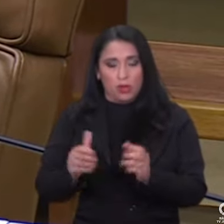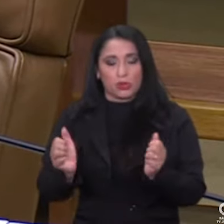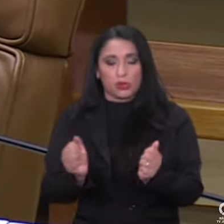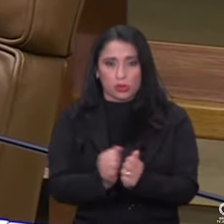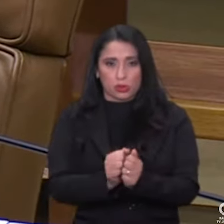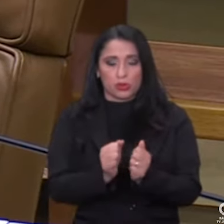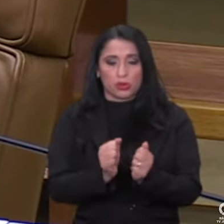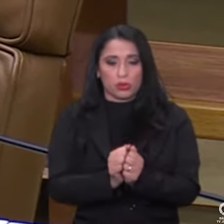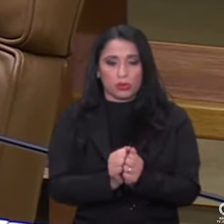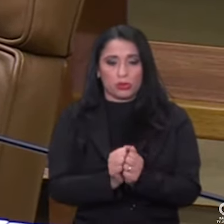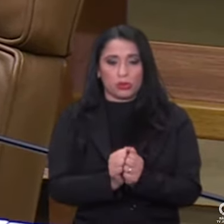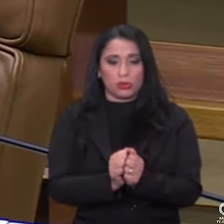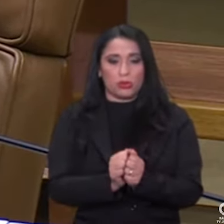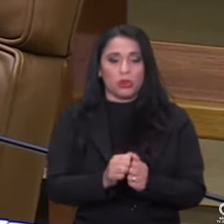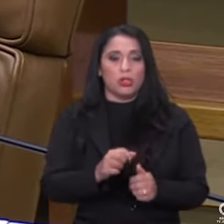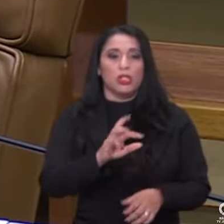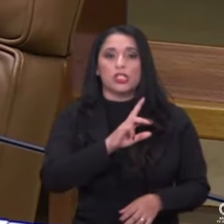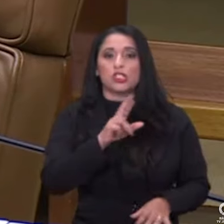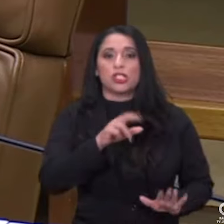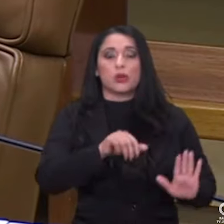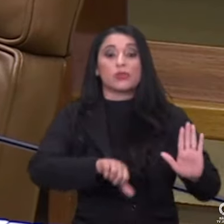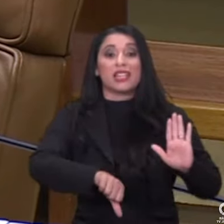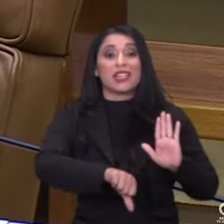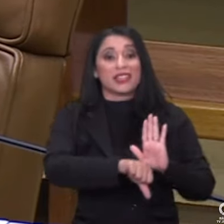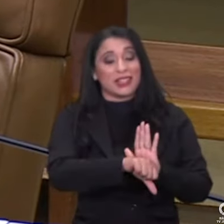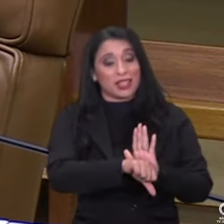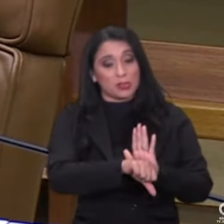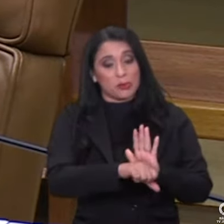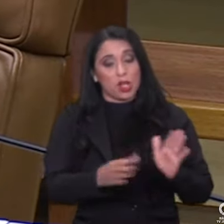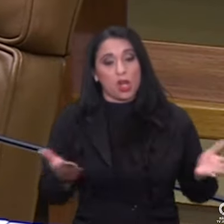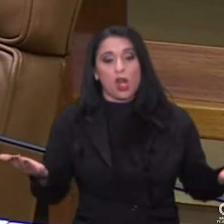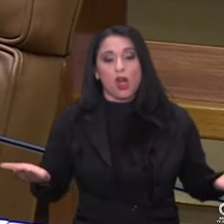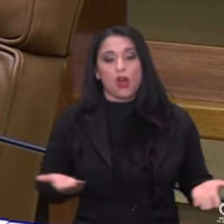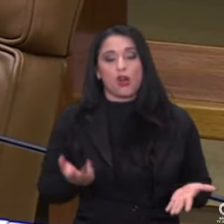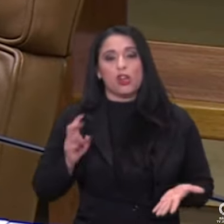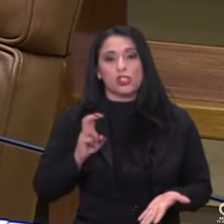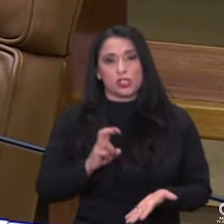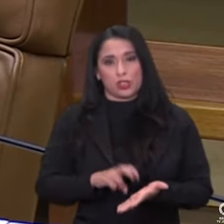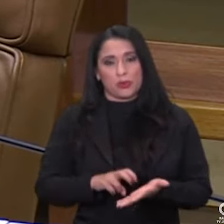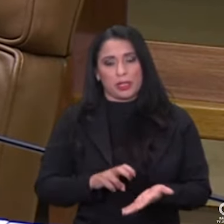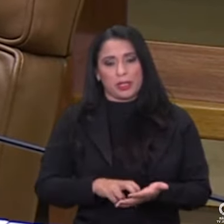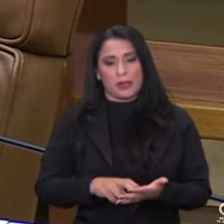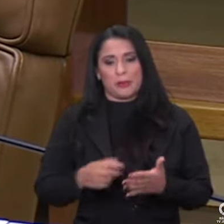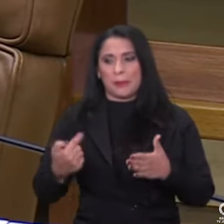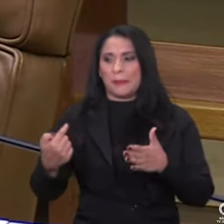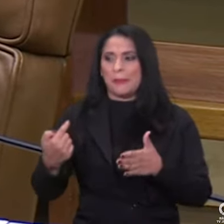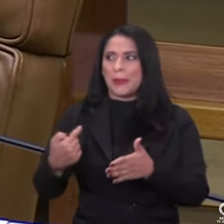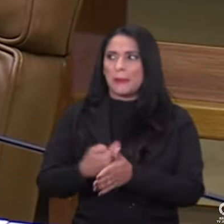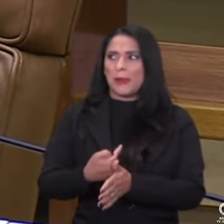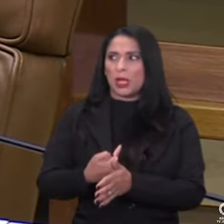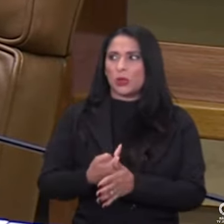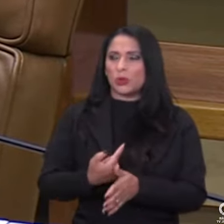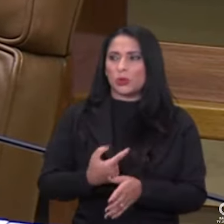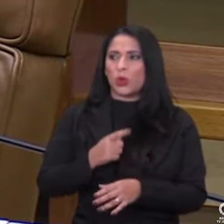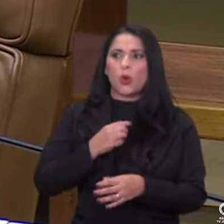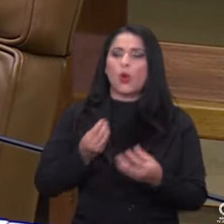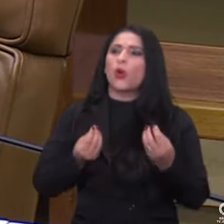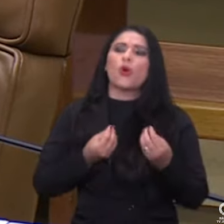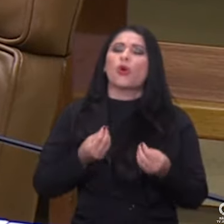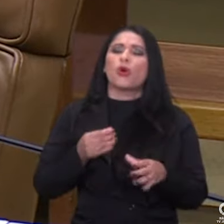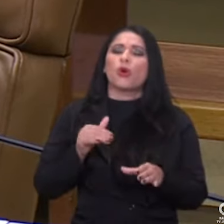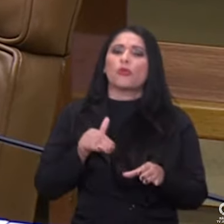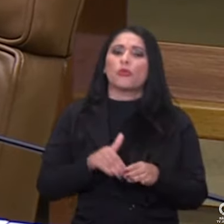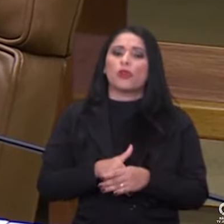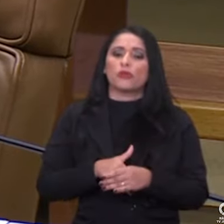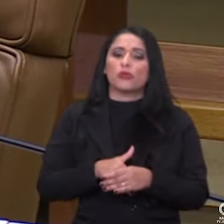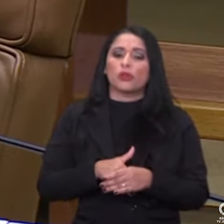ao voto da descriminalização. Hoje pela manhã, Vossa Excelência me perguntou se o meu voto, como é que o meu voto era para